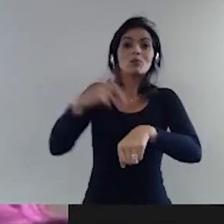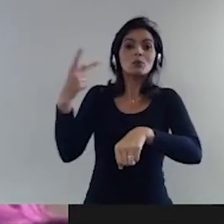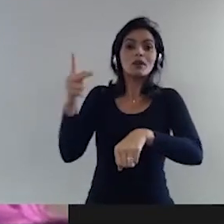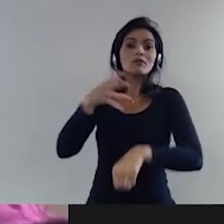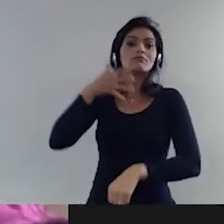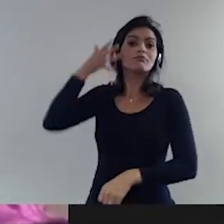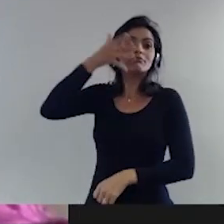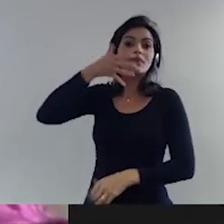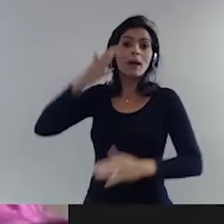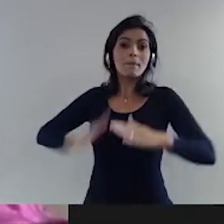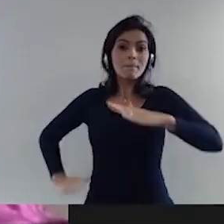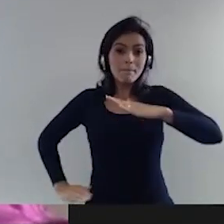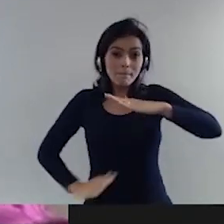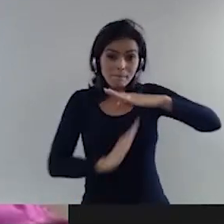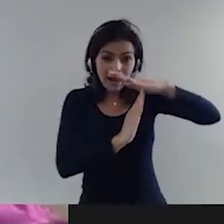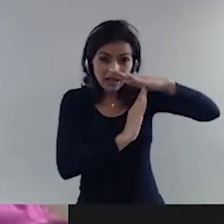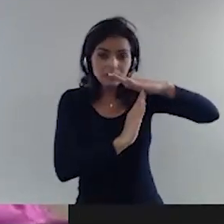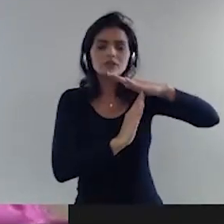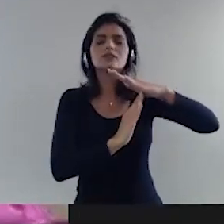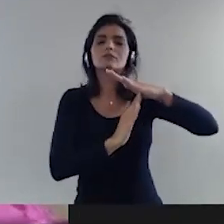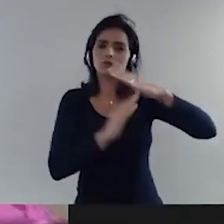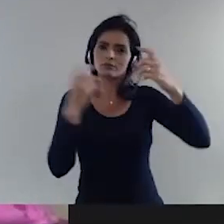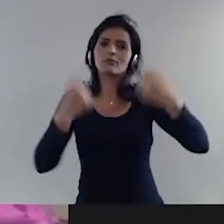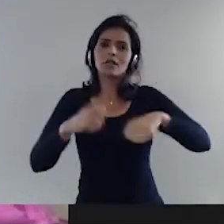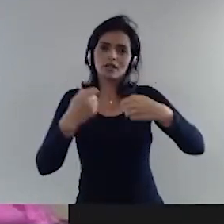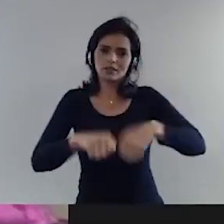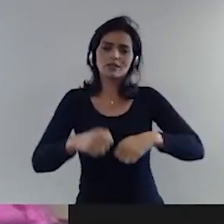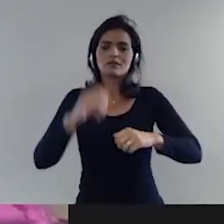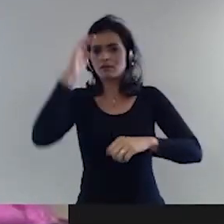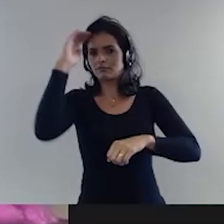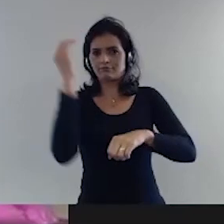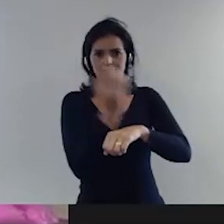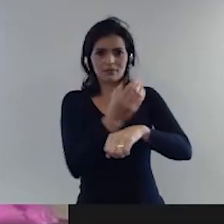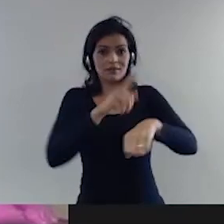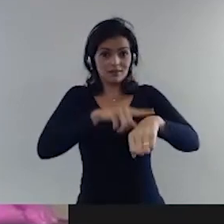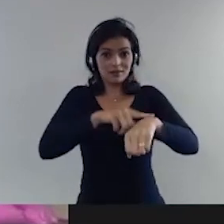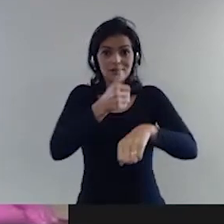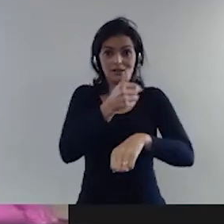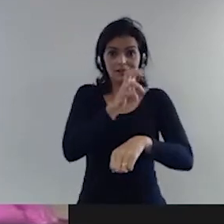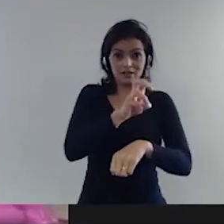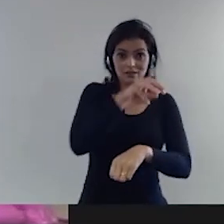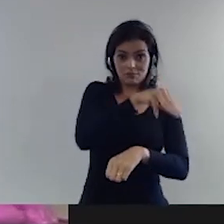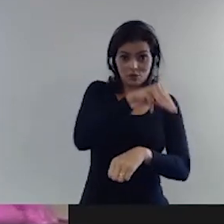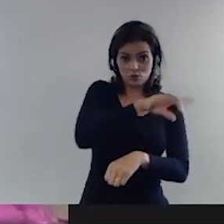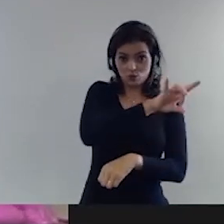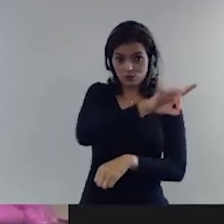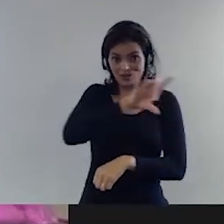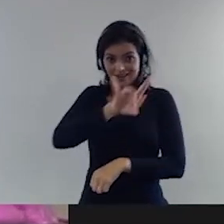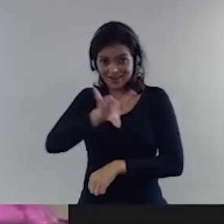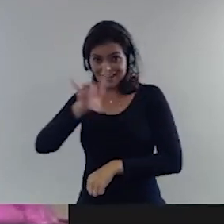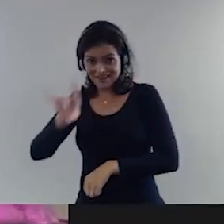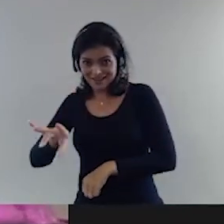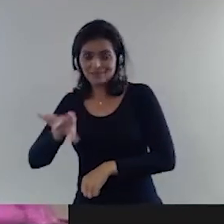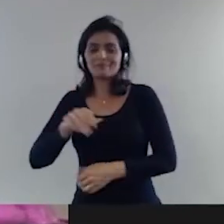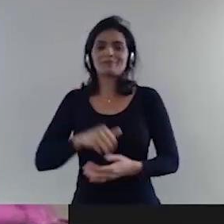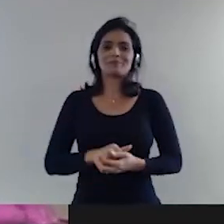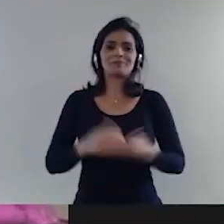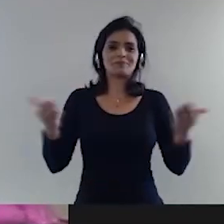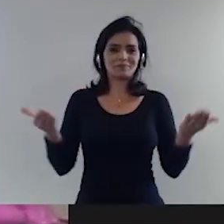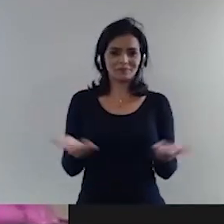explanação, conforme acordado, deve ser de 15 minutos para cada palestrante. Com a